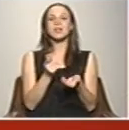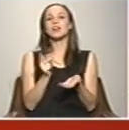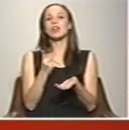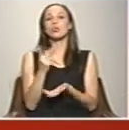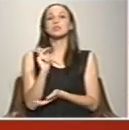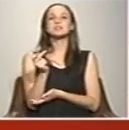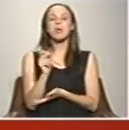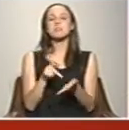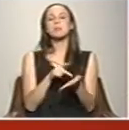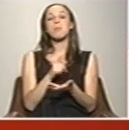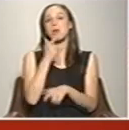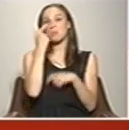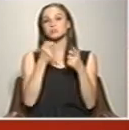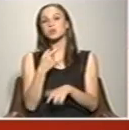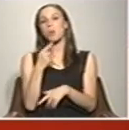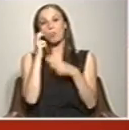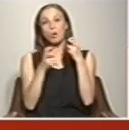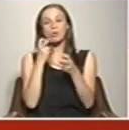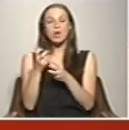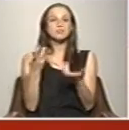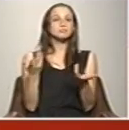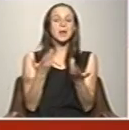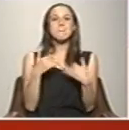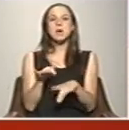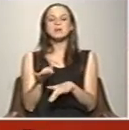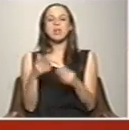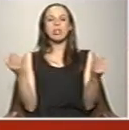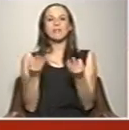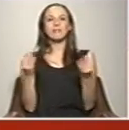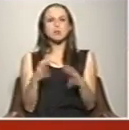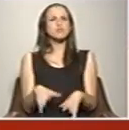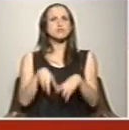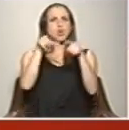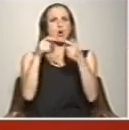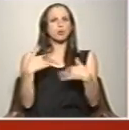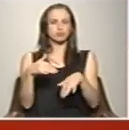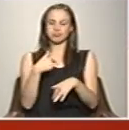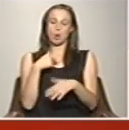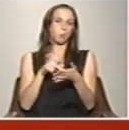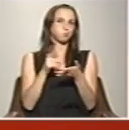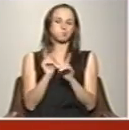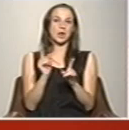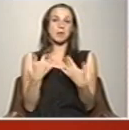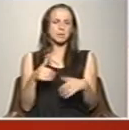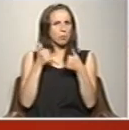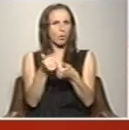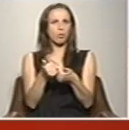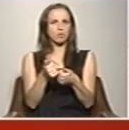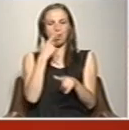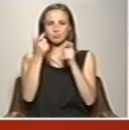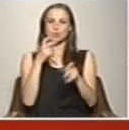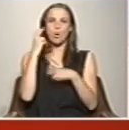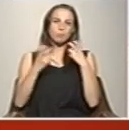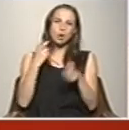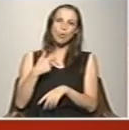as pessoas viessem ter connosco, viessem procurar. Não estávamos, de facto, à espera de ter um crescimento tão exponencial, mas é bom, é sinal que as pessoas nos procuram,